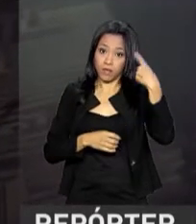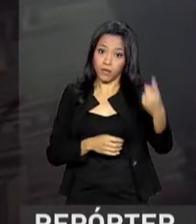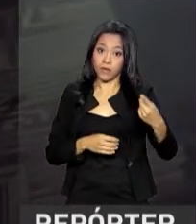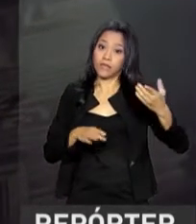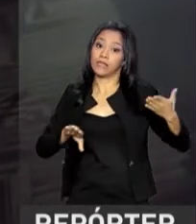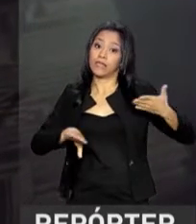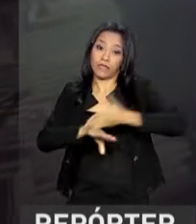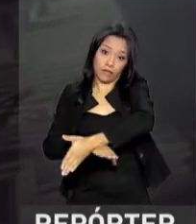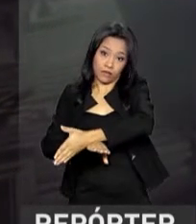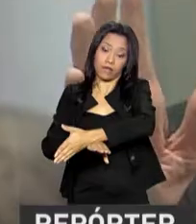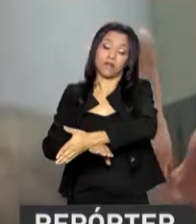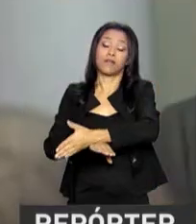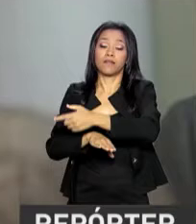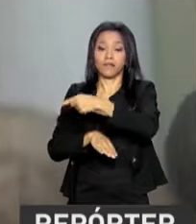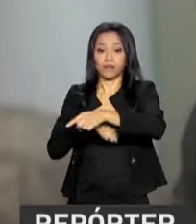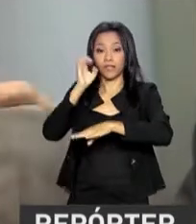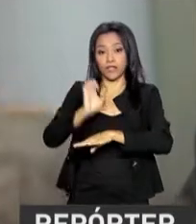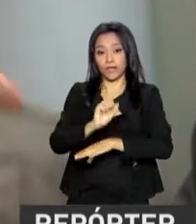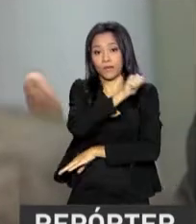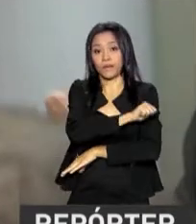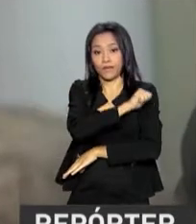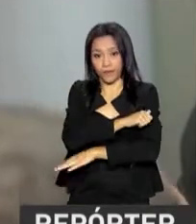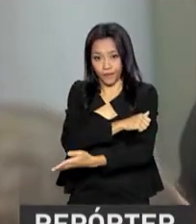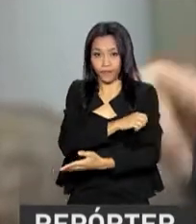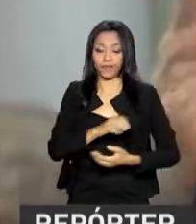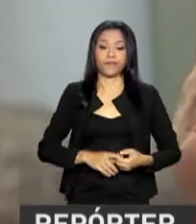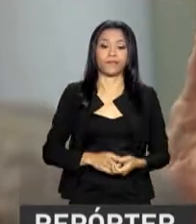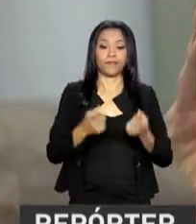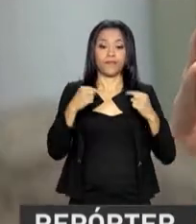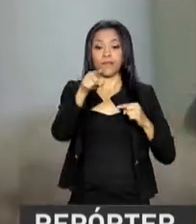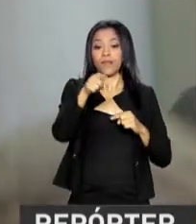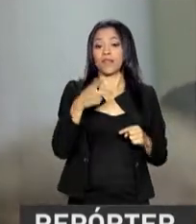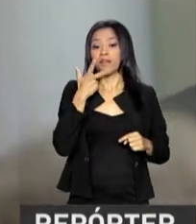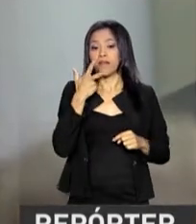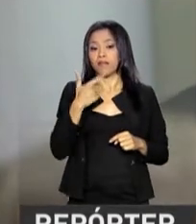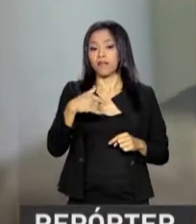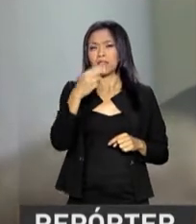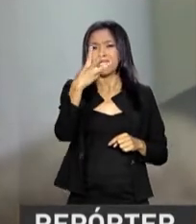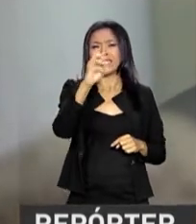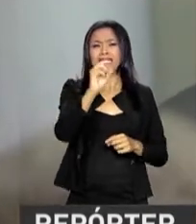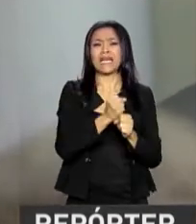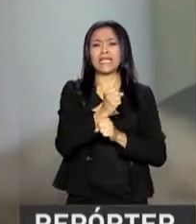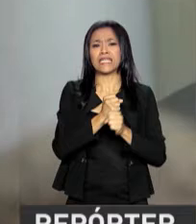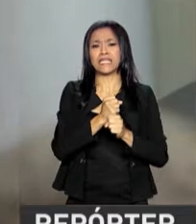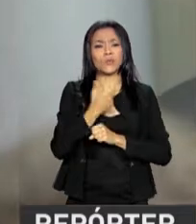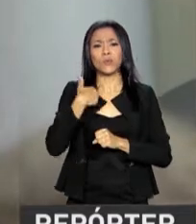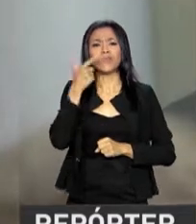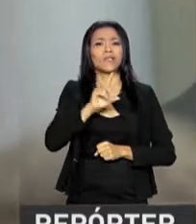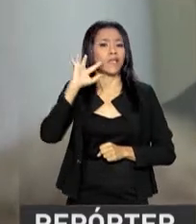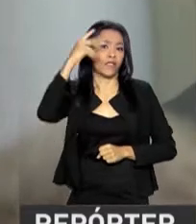no rio de janeiro essas coisas vêem como alguém coloque mais de 30 anos e não resolve de um dia para o outro não é